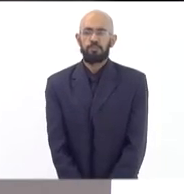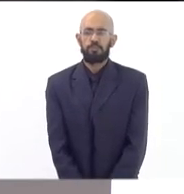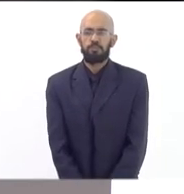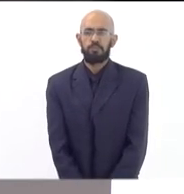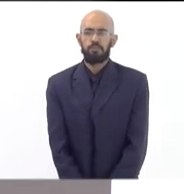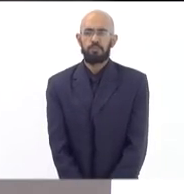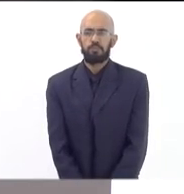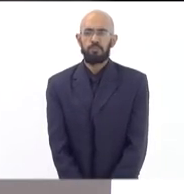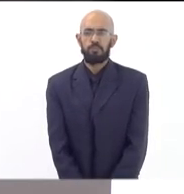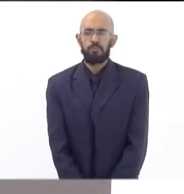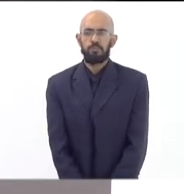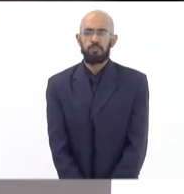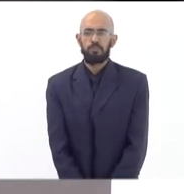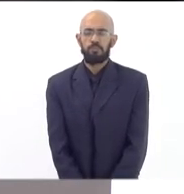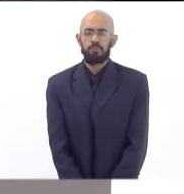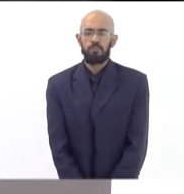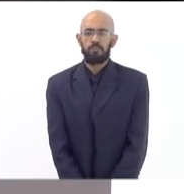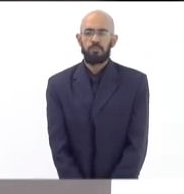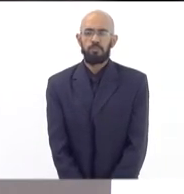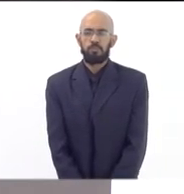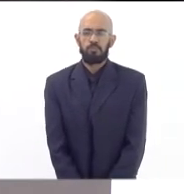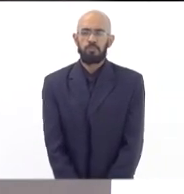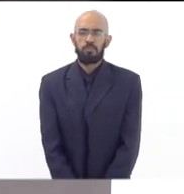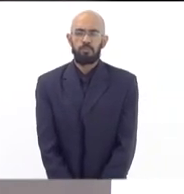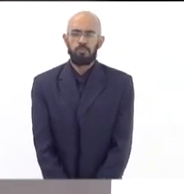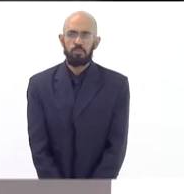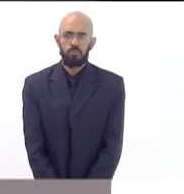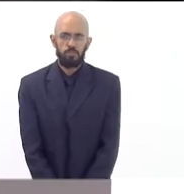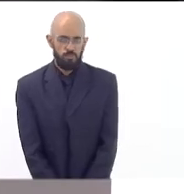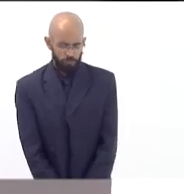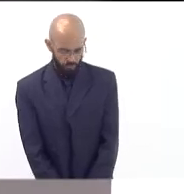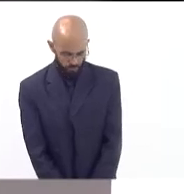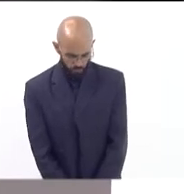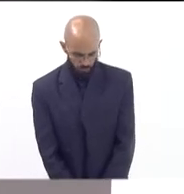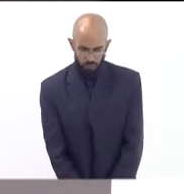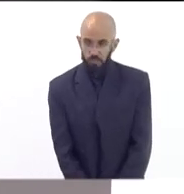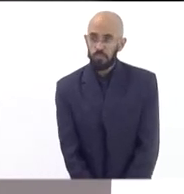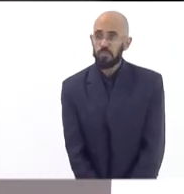eu acho que aí com relação à